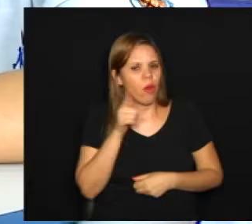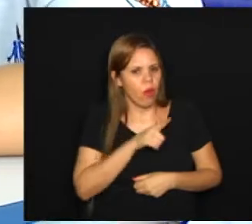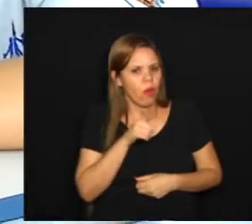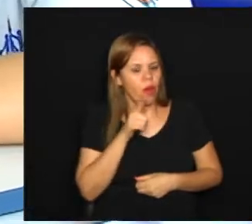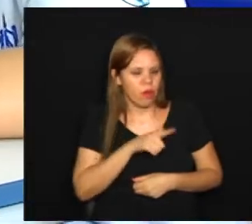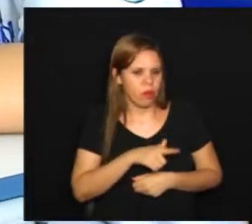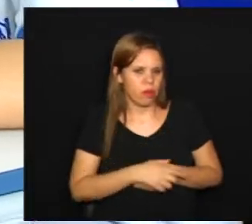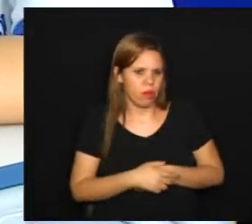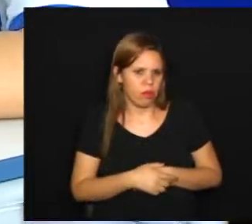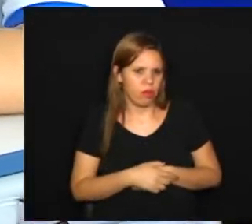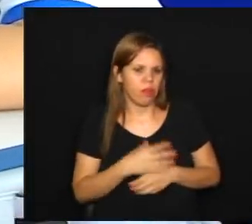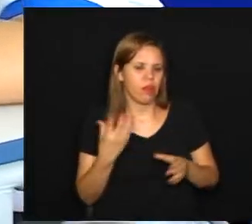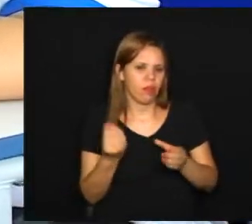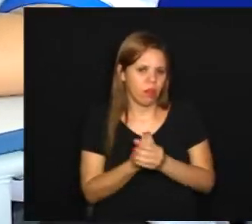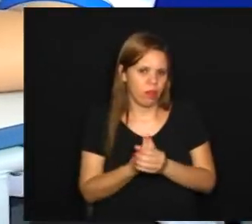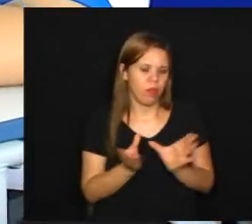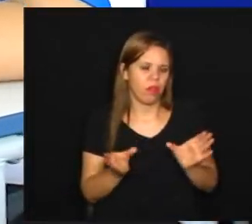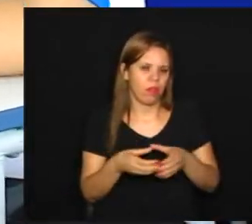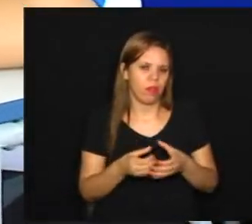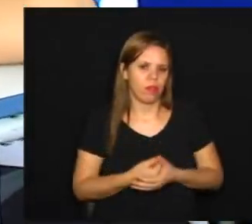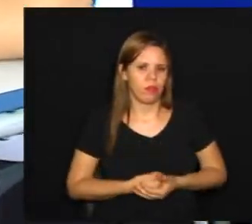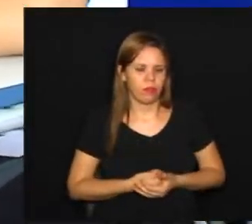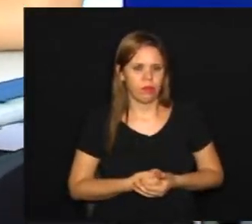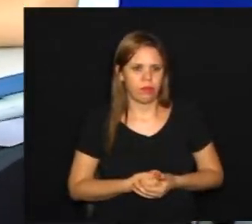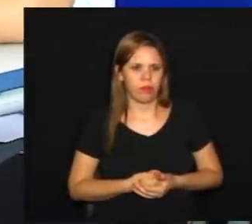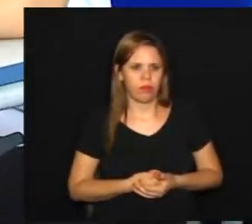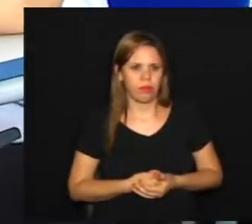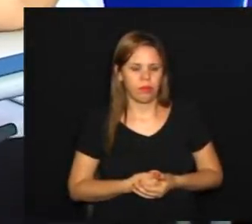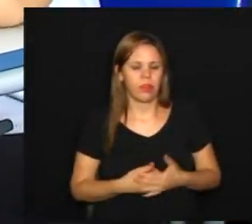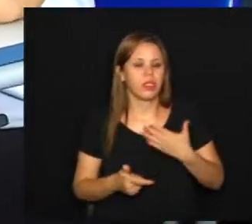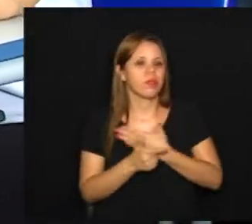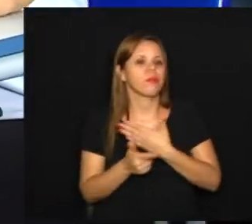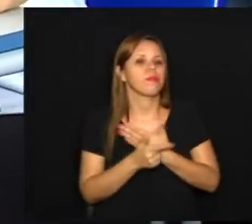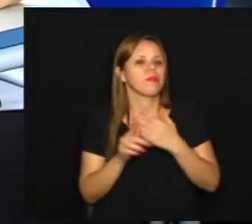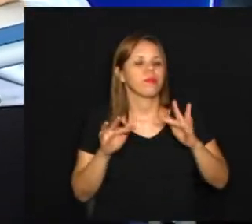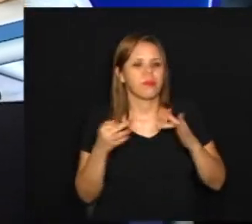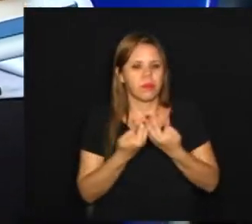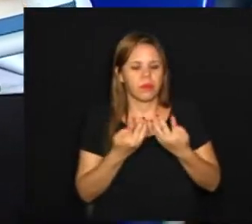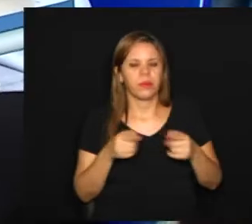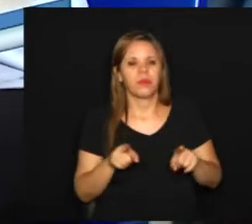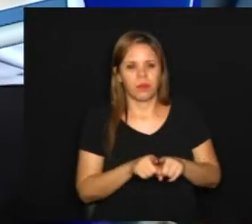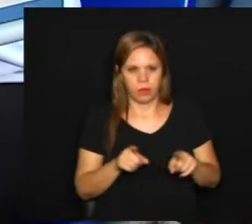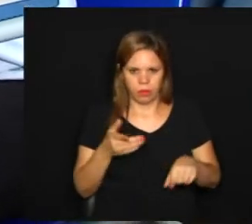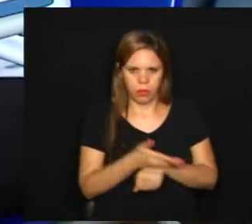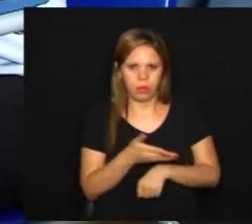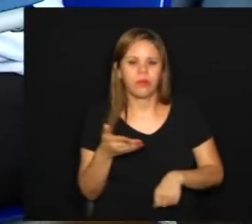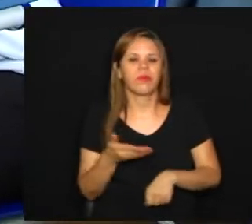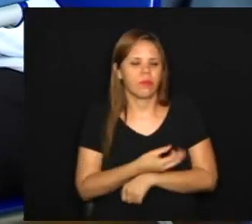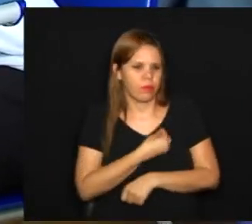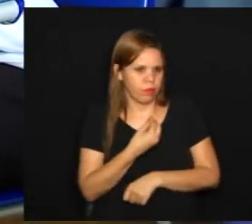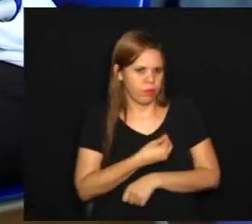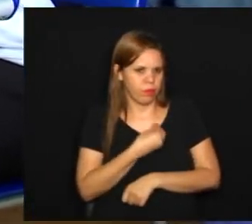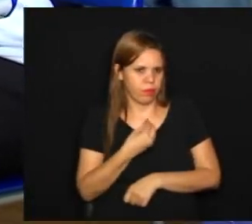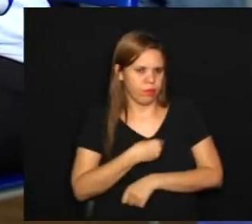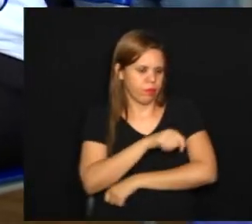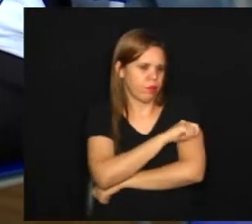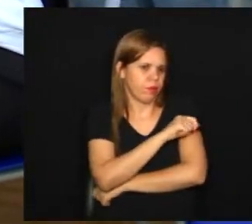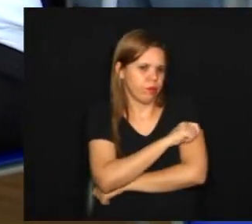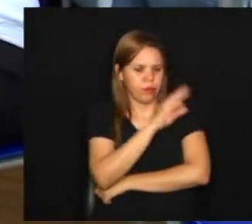tem que criar mecanismos. Tem uma diferença entre o introspectivo e o tímido. Geralmente o tímido está com vergonha, está inseguro